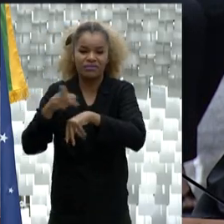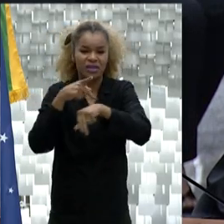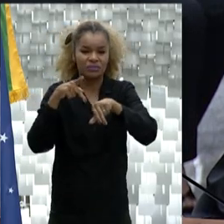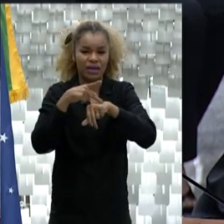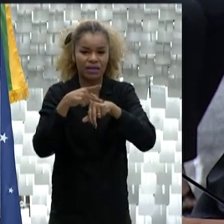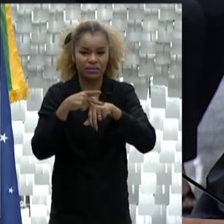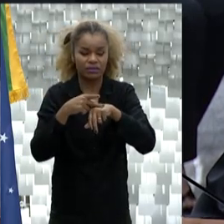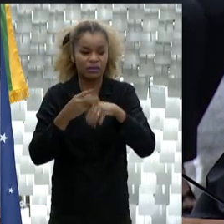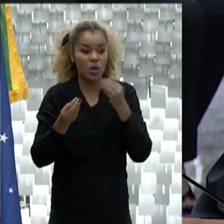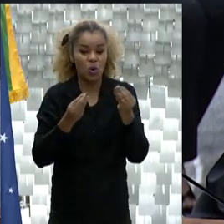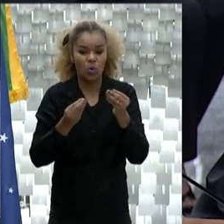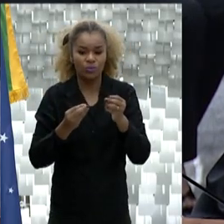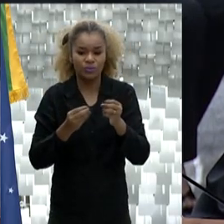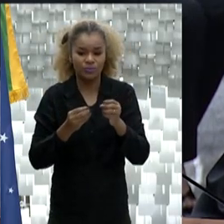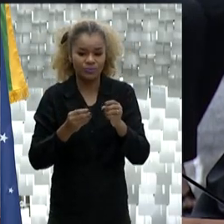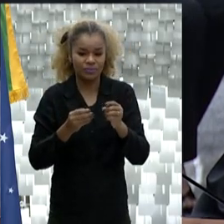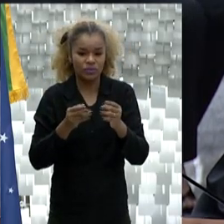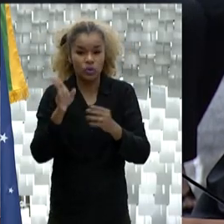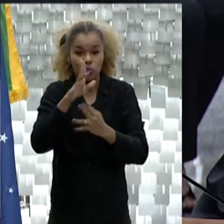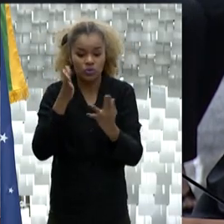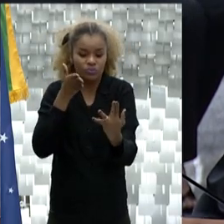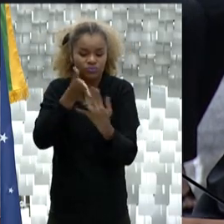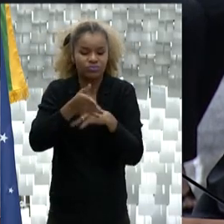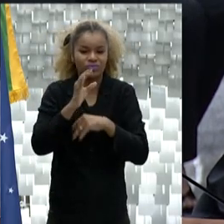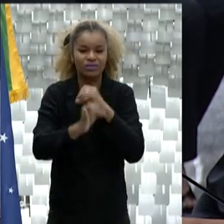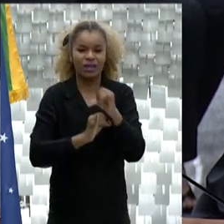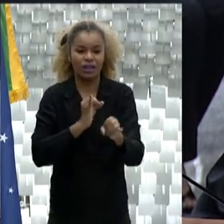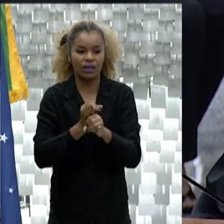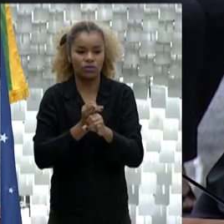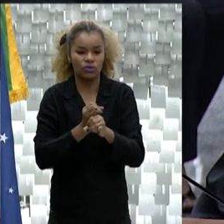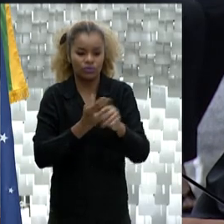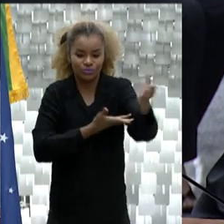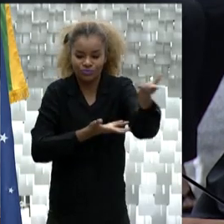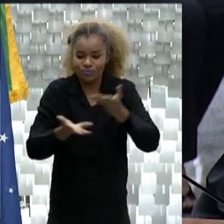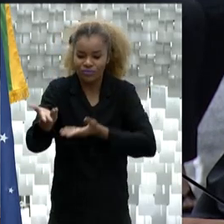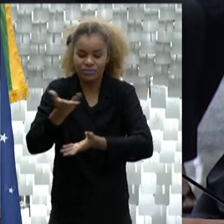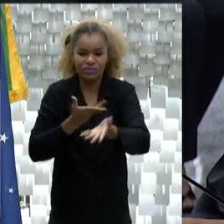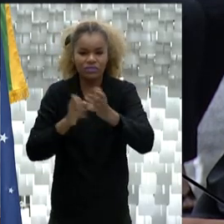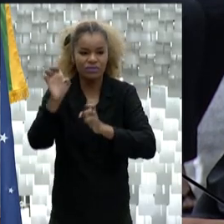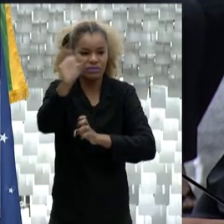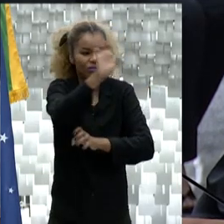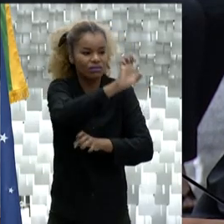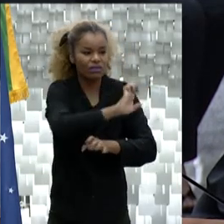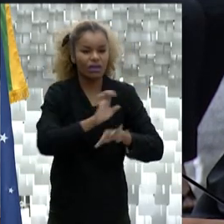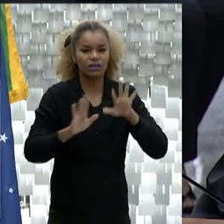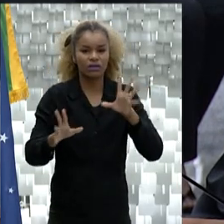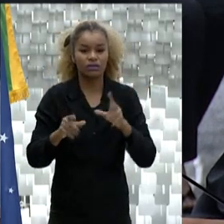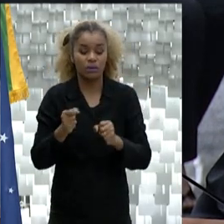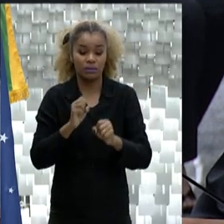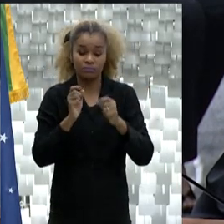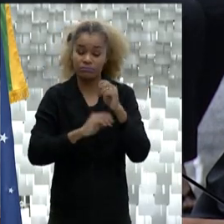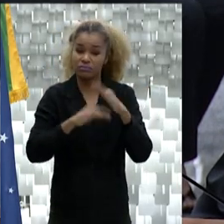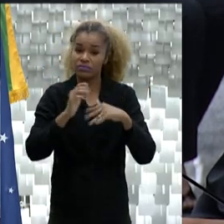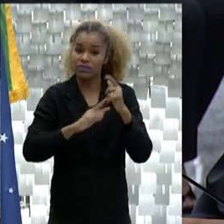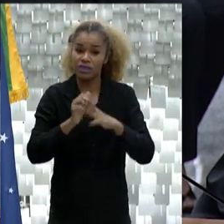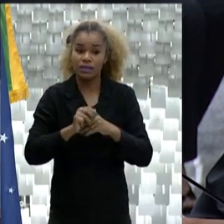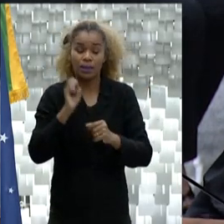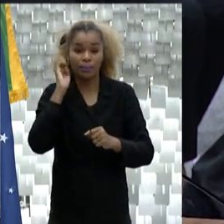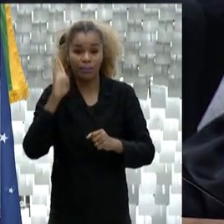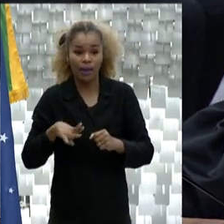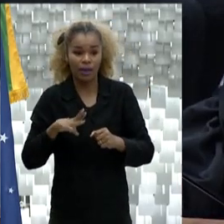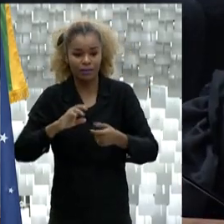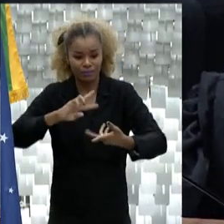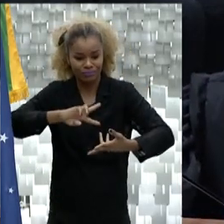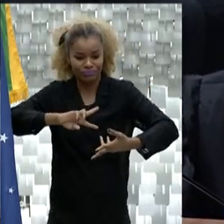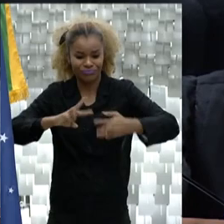O contexto de interdependência entre Estados para a prática do bem tornou-se às avessas um